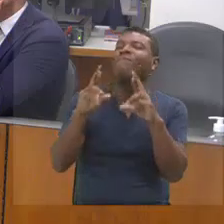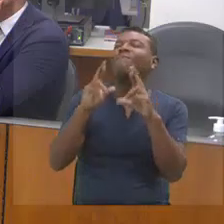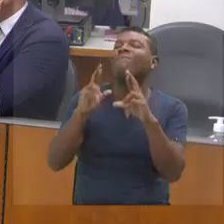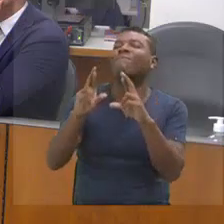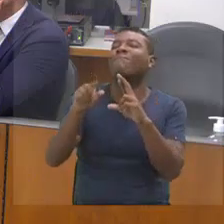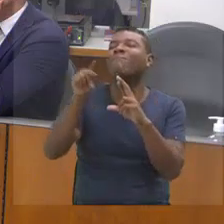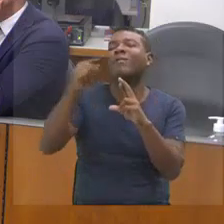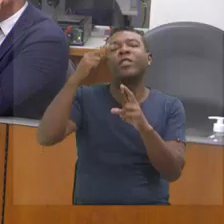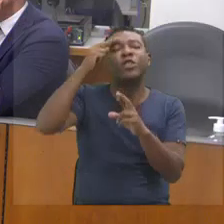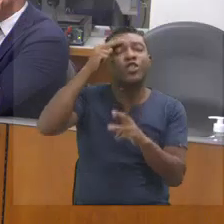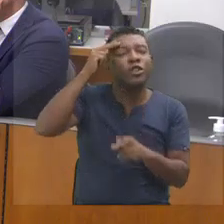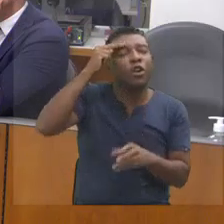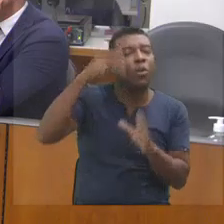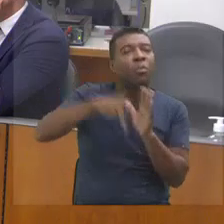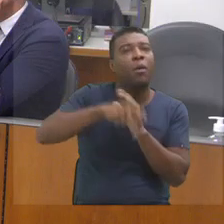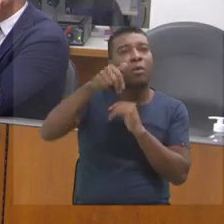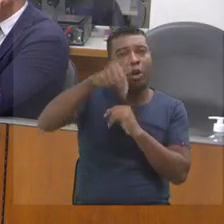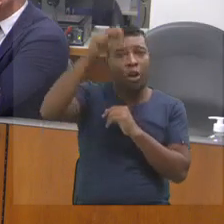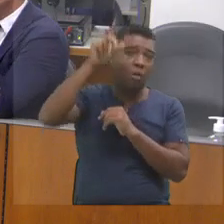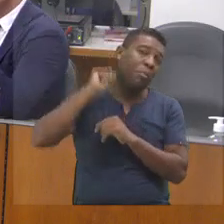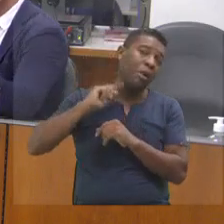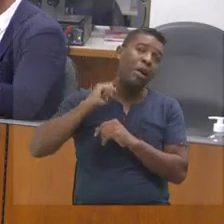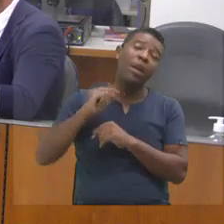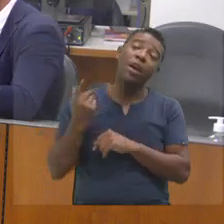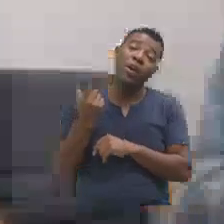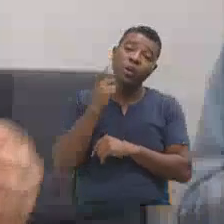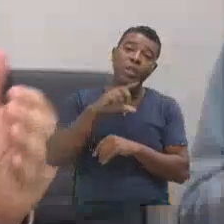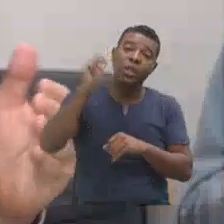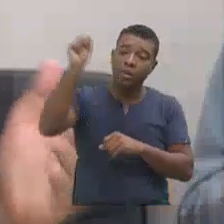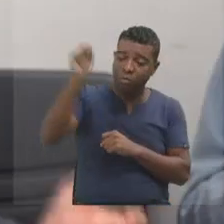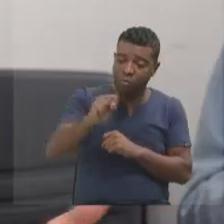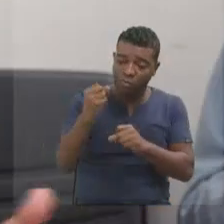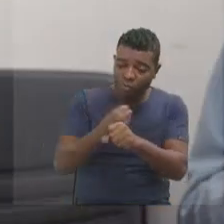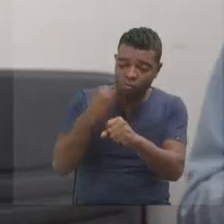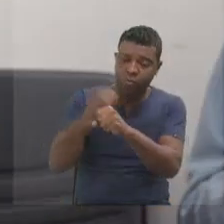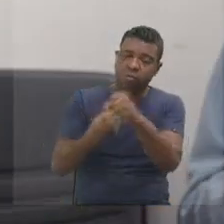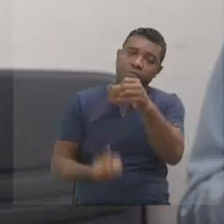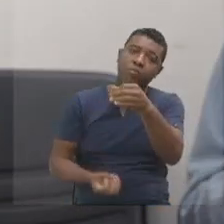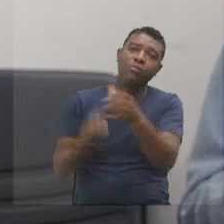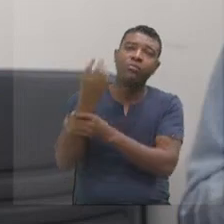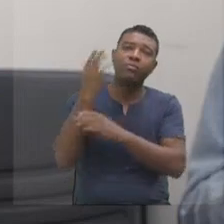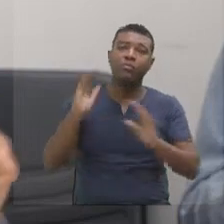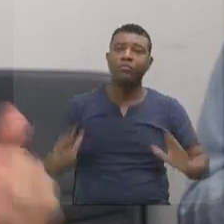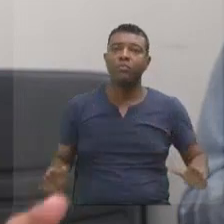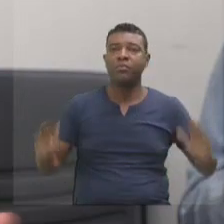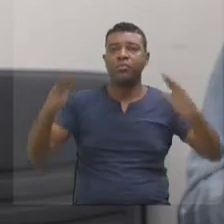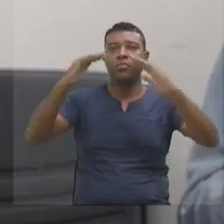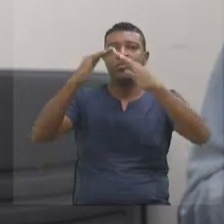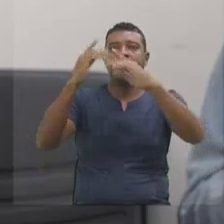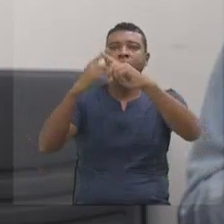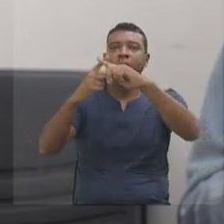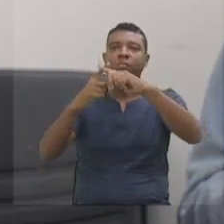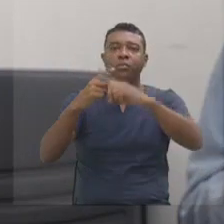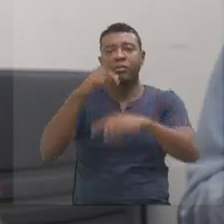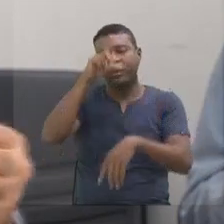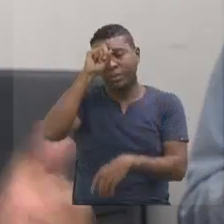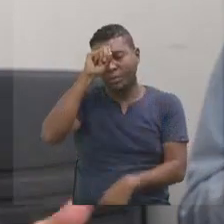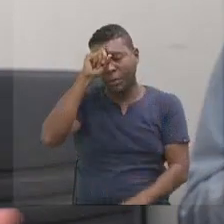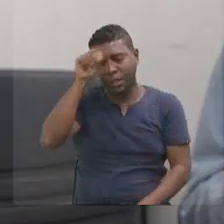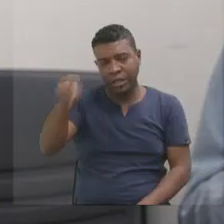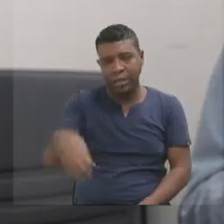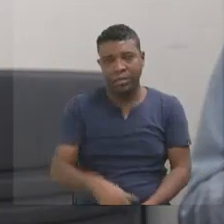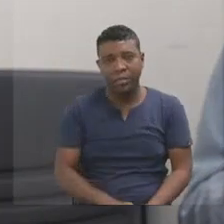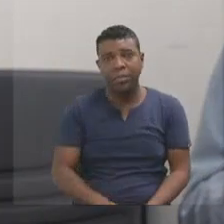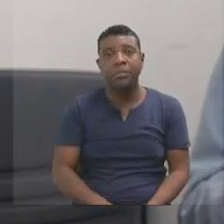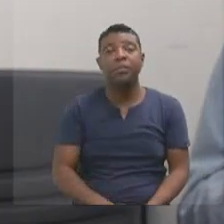possa ter esse hospital a gente vê Divinópolis Sete Lagoas